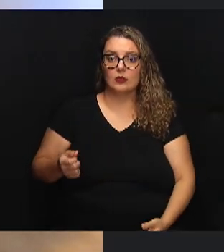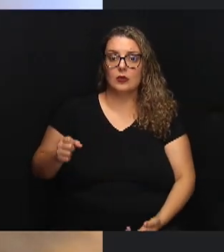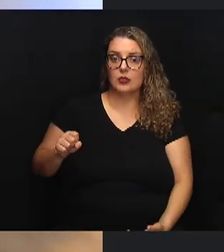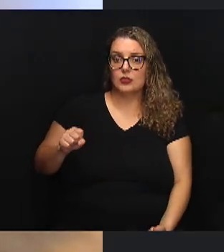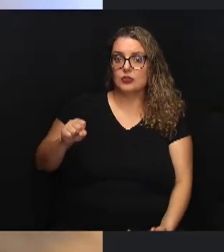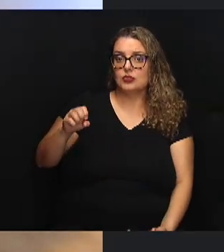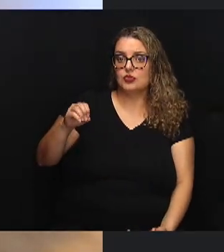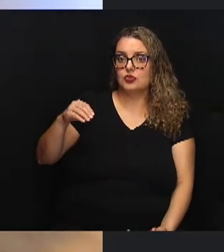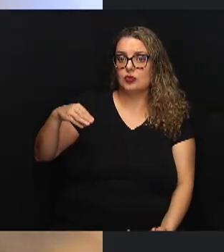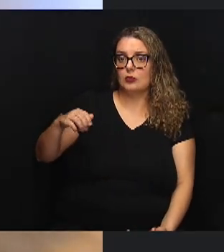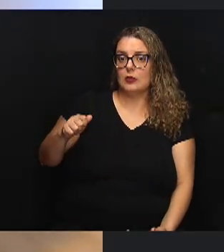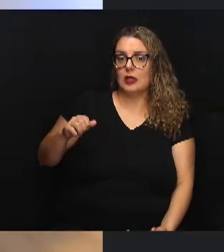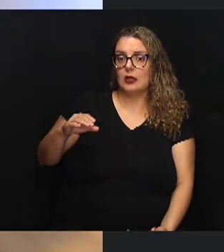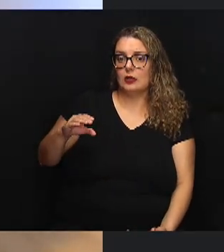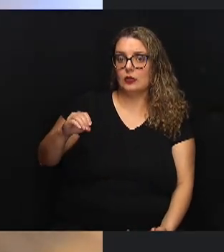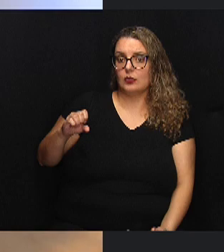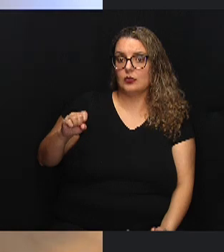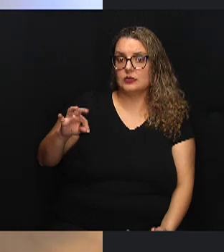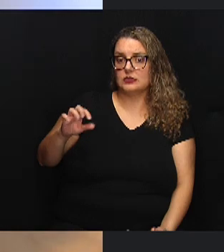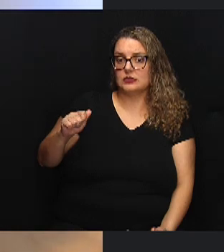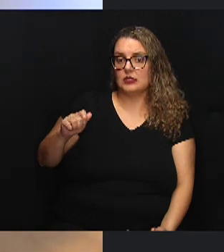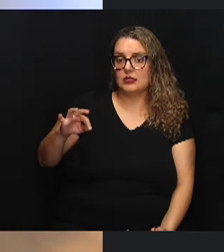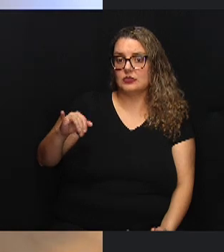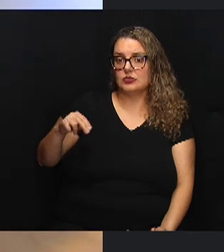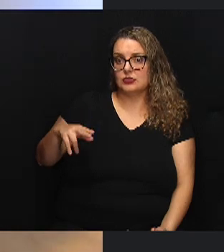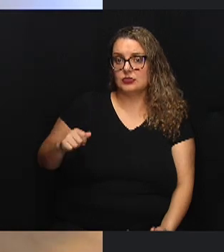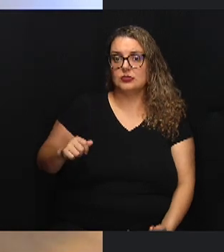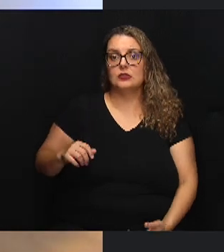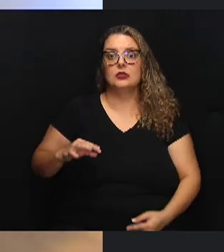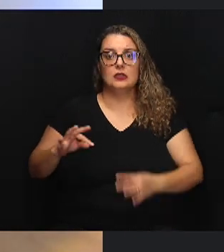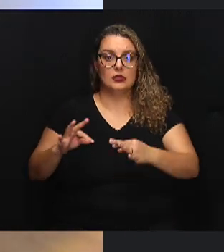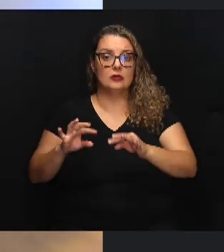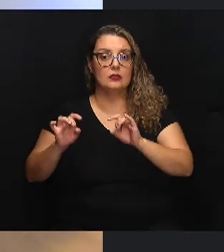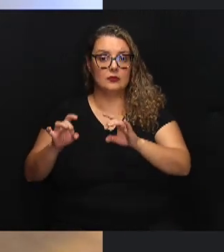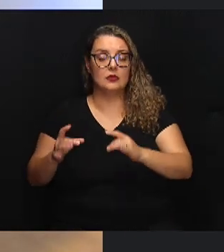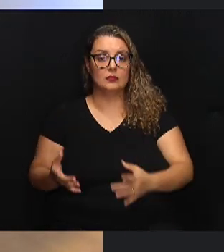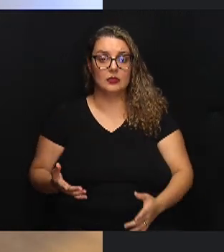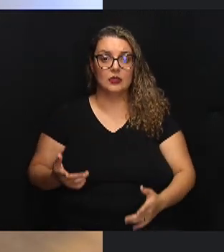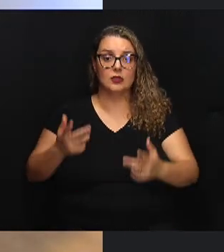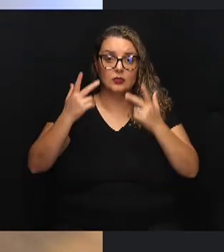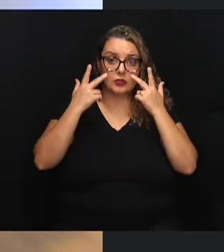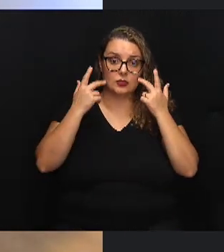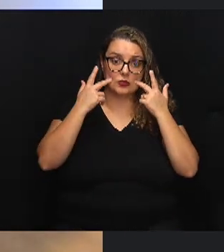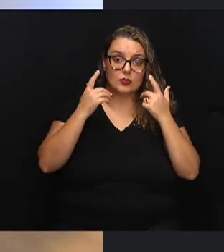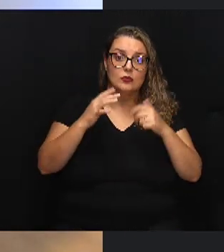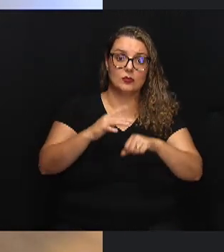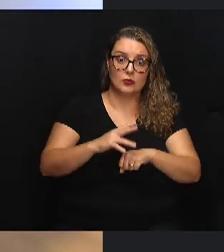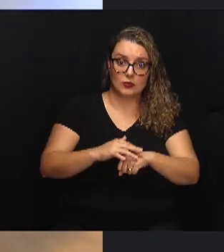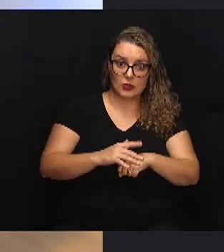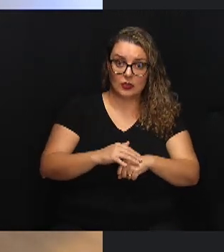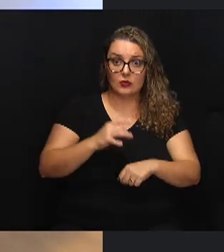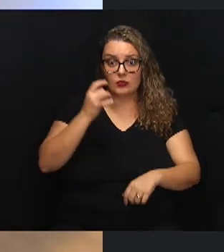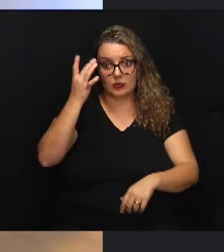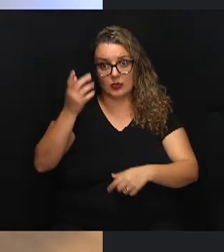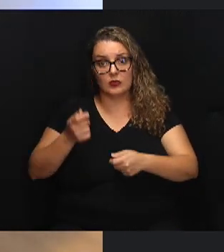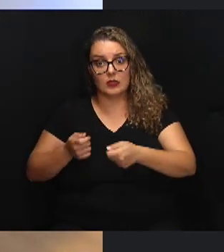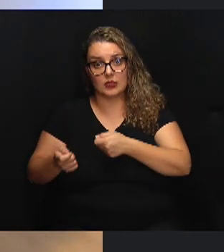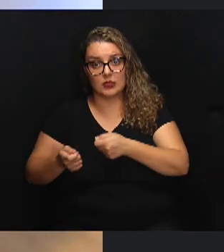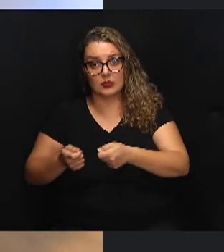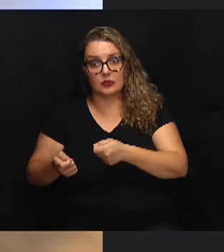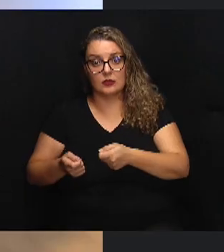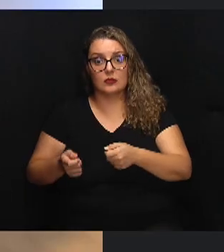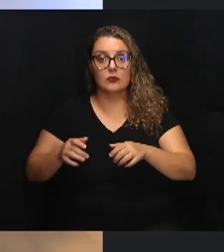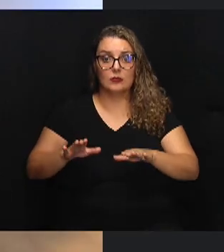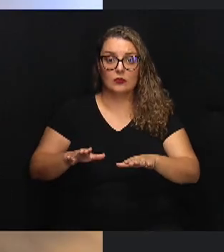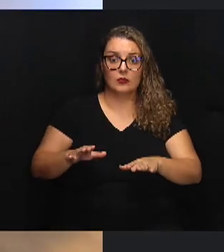por exemplo. Então, é algo bem específico, bem técnico, geralmente são doenças mais fáceis da gente controlar, mas